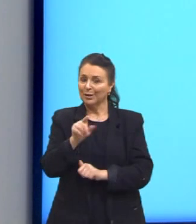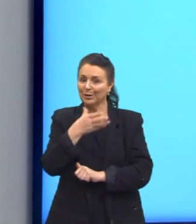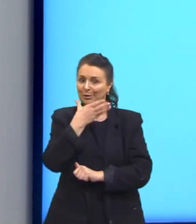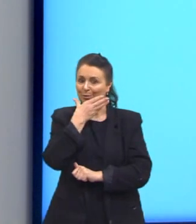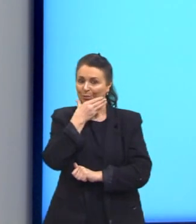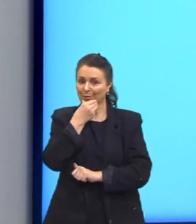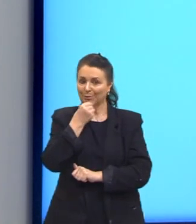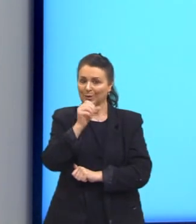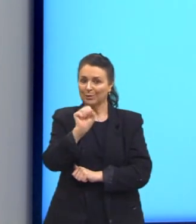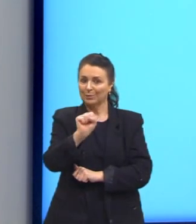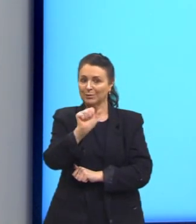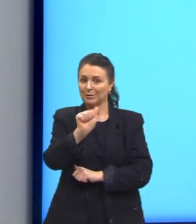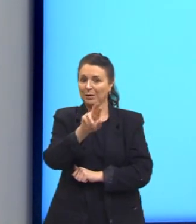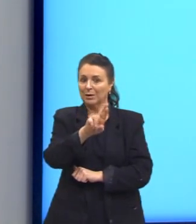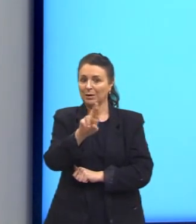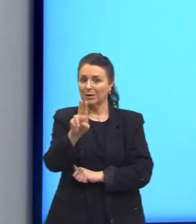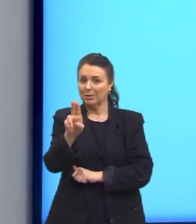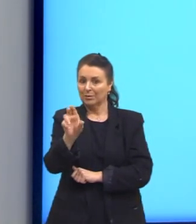Sarrus.